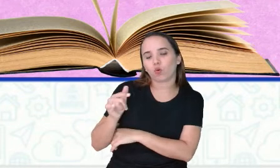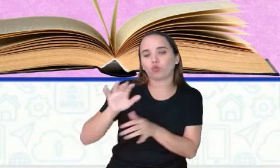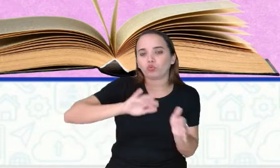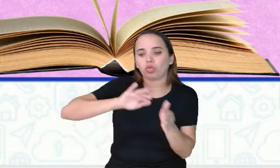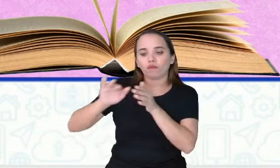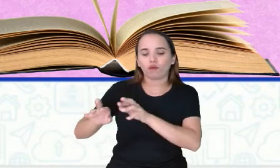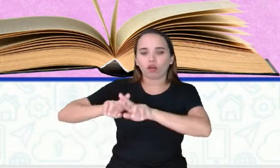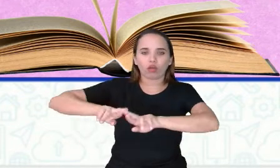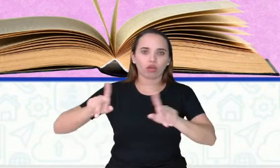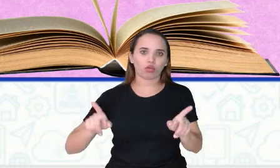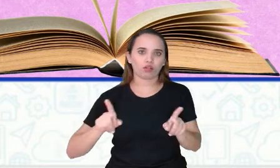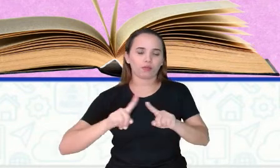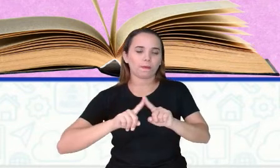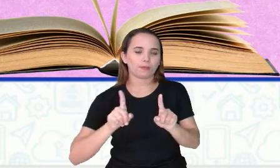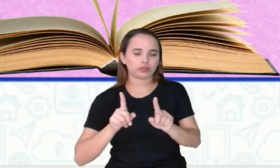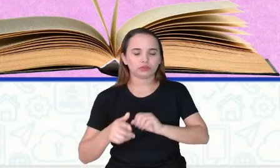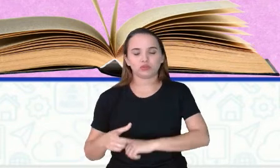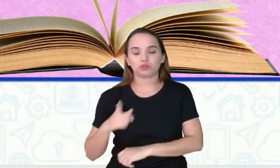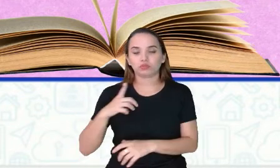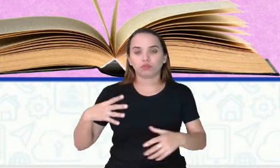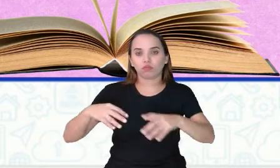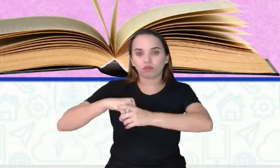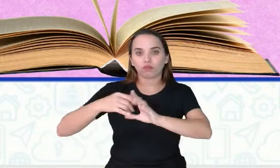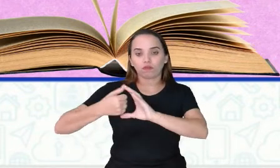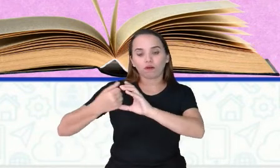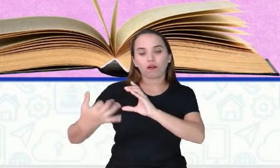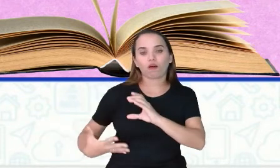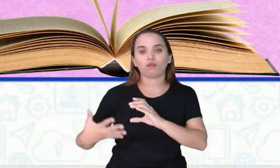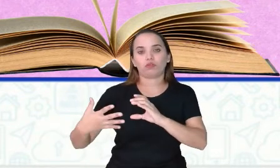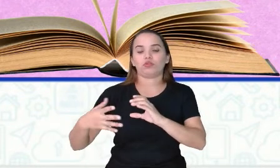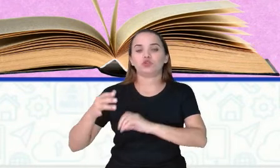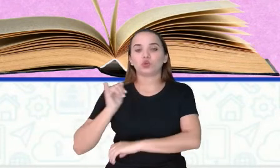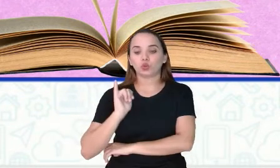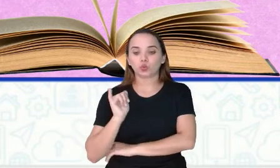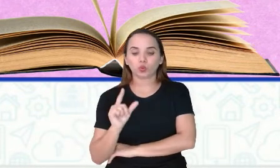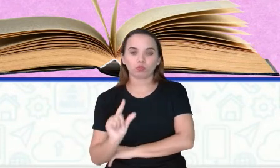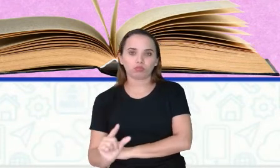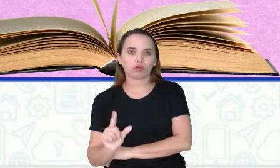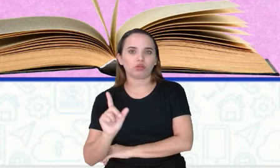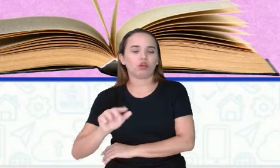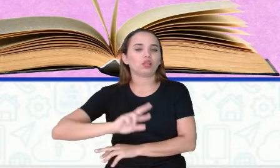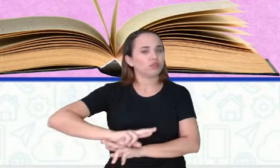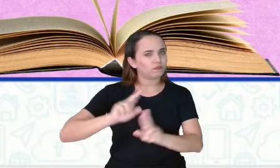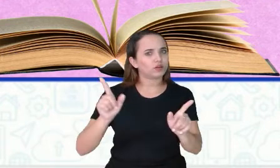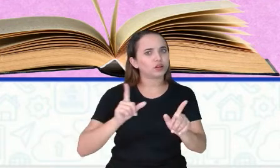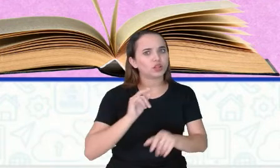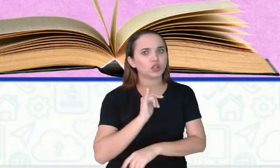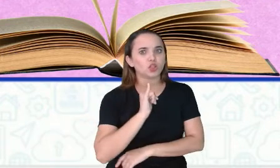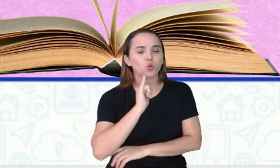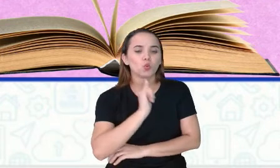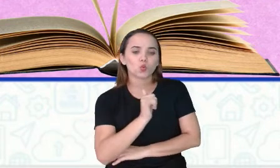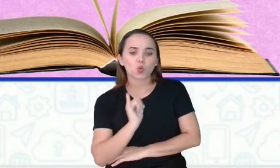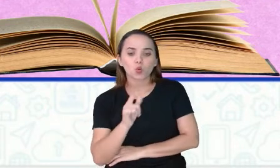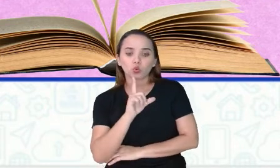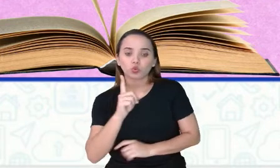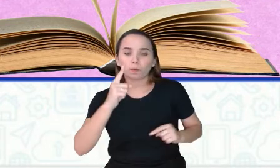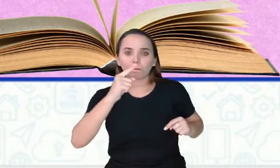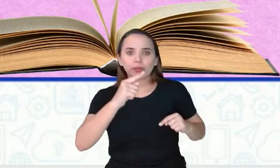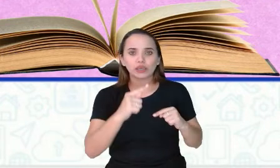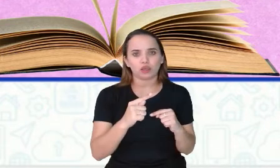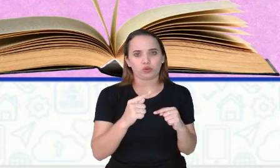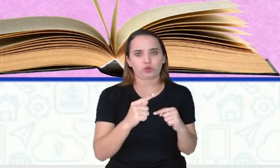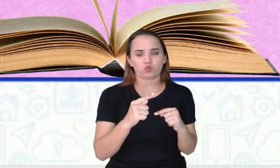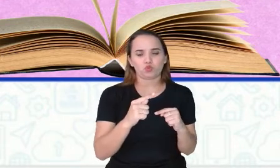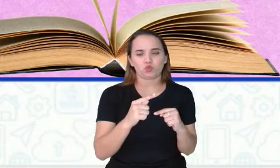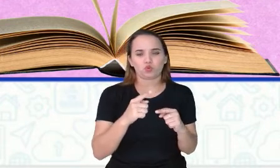fica evidente que as características do que chamamos de miniconto são diferentes das de um conto pequeno. No miniconto,